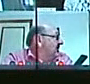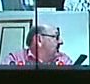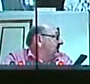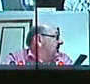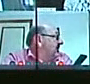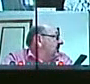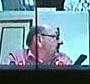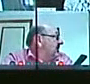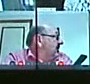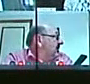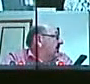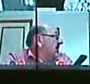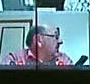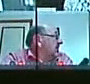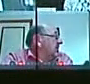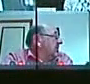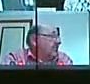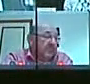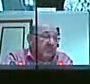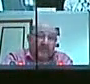não está num sinal bom aí.